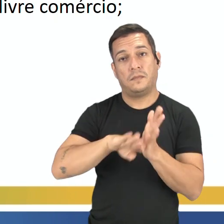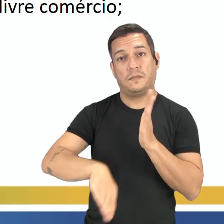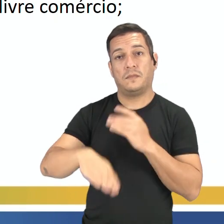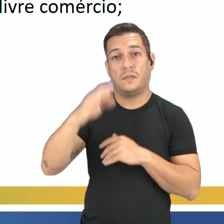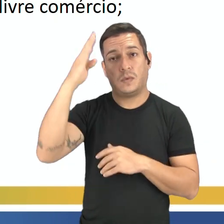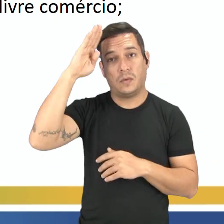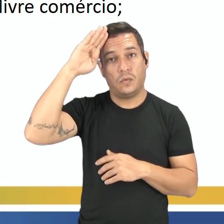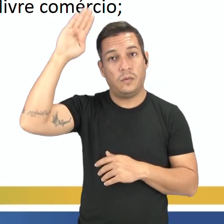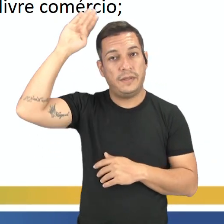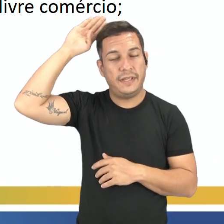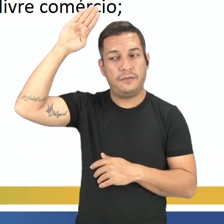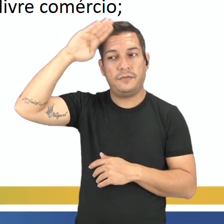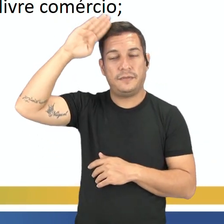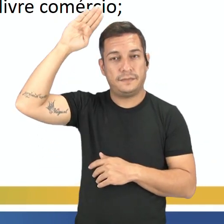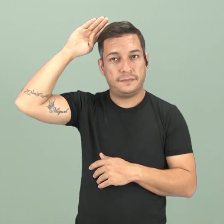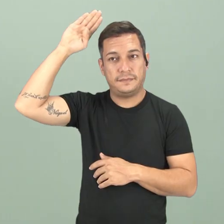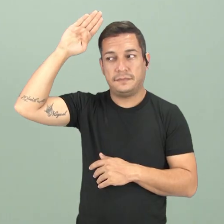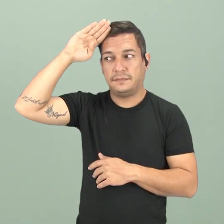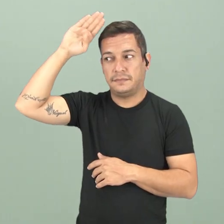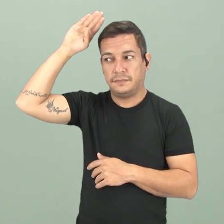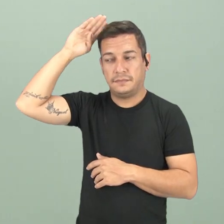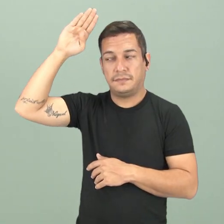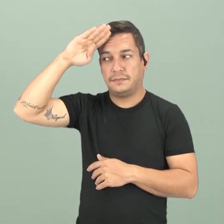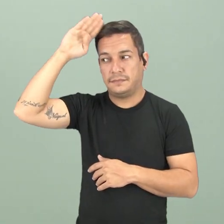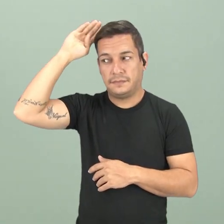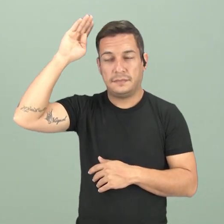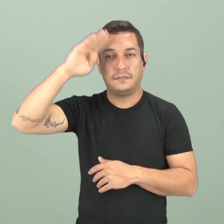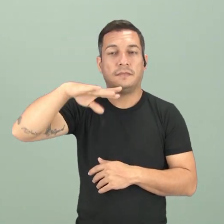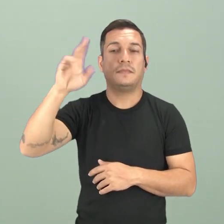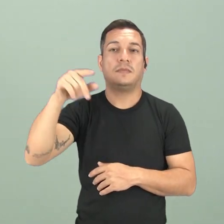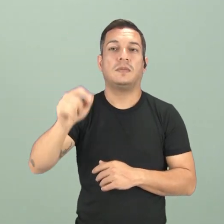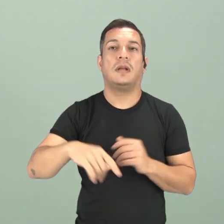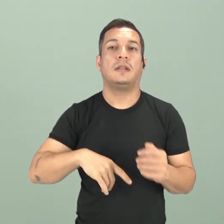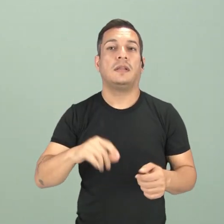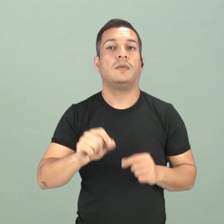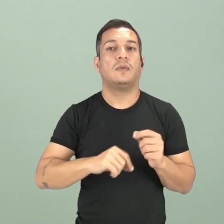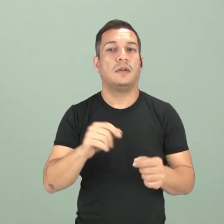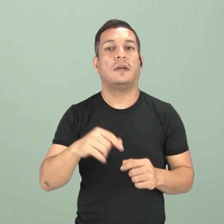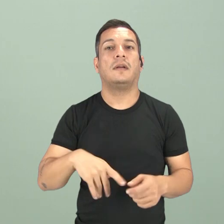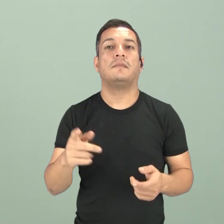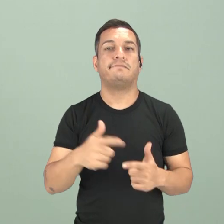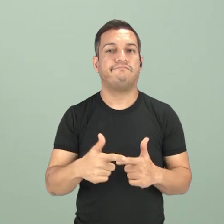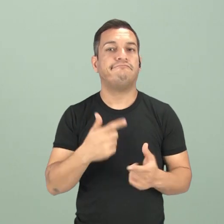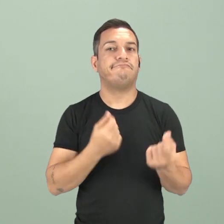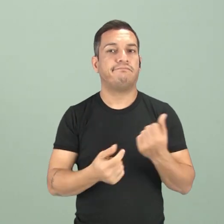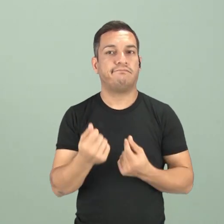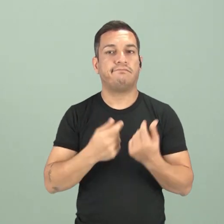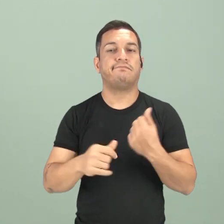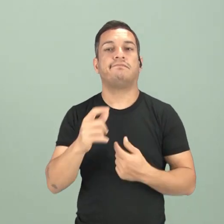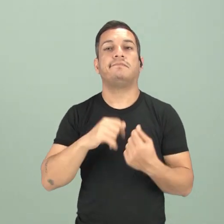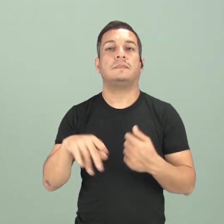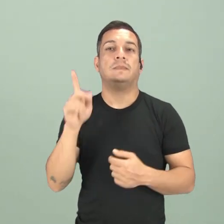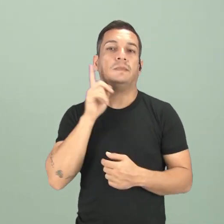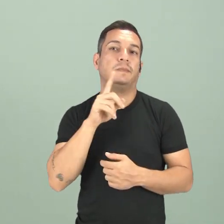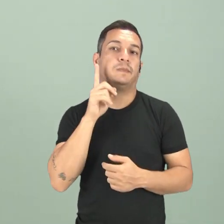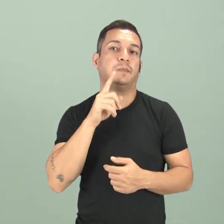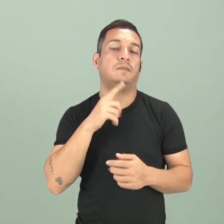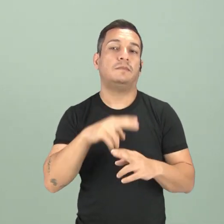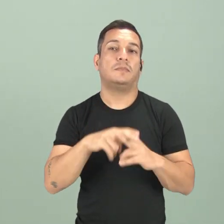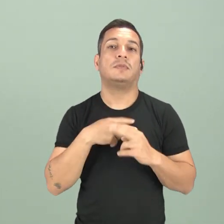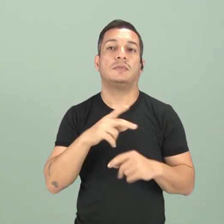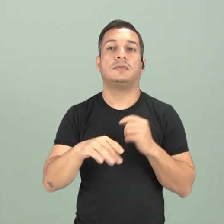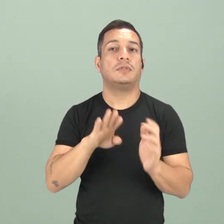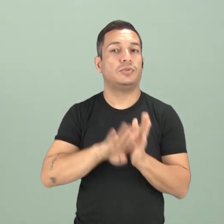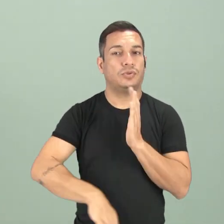Cuba, com a zona de livre comércio. Afinal, Cuba sofre embargo econômico dos americanos e por isso que diz